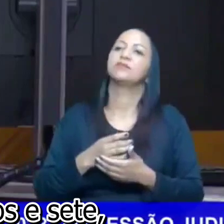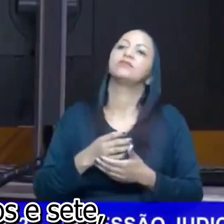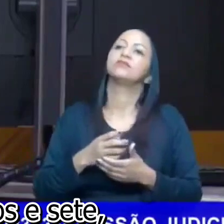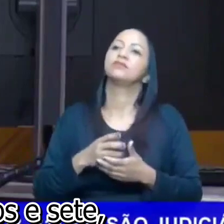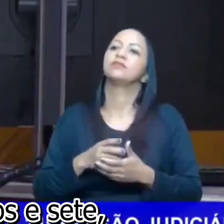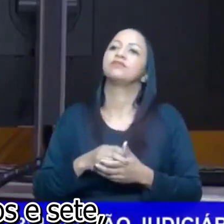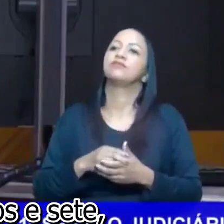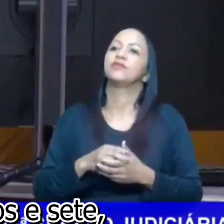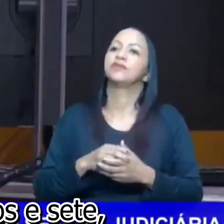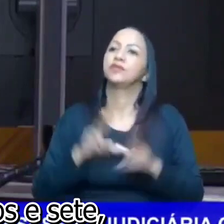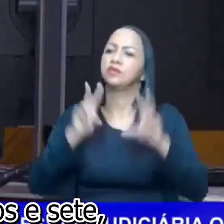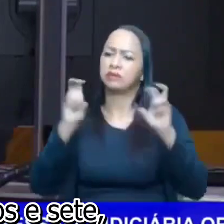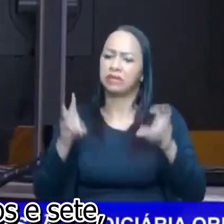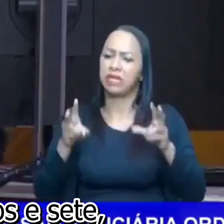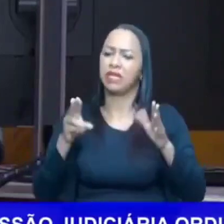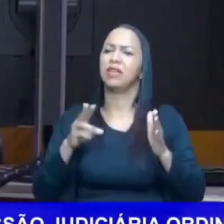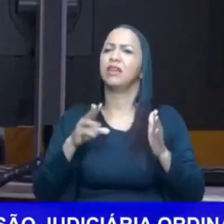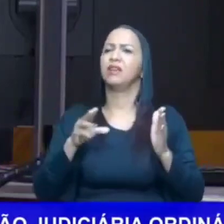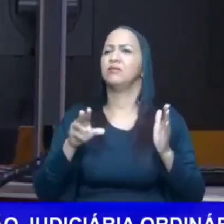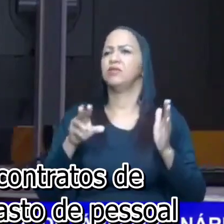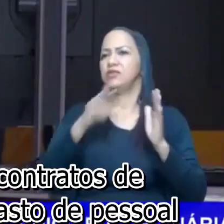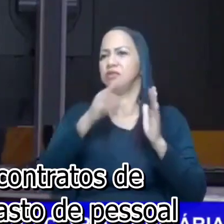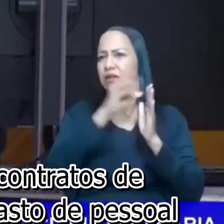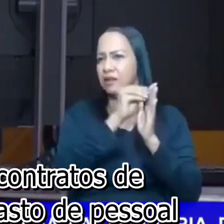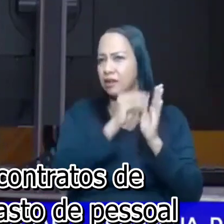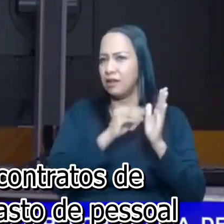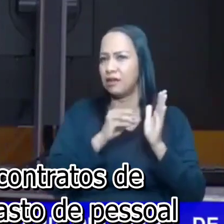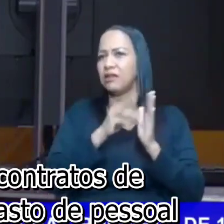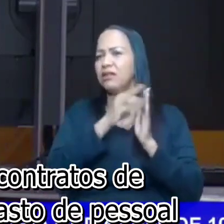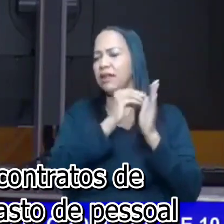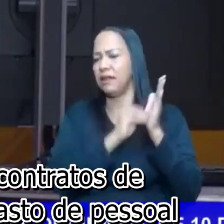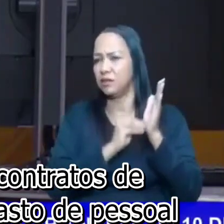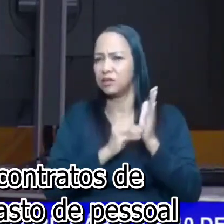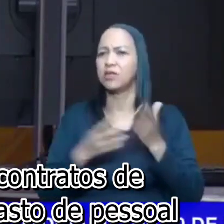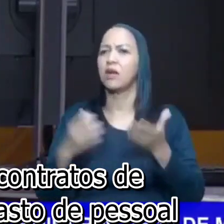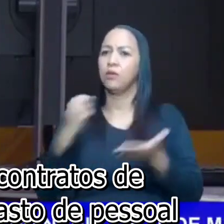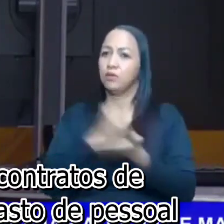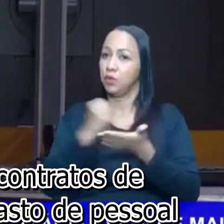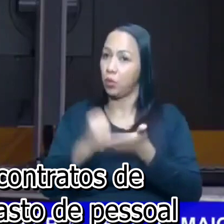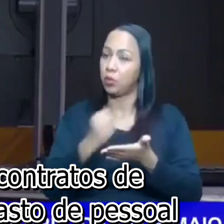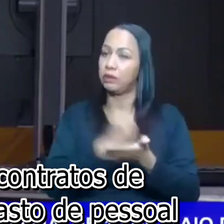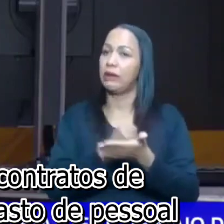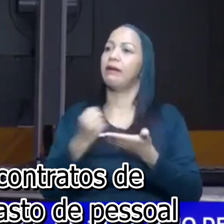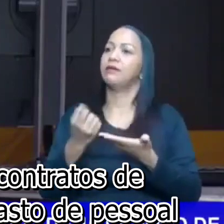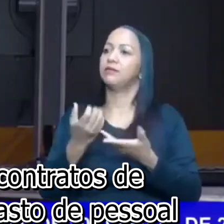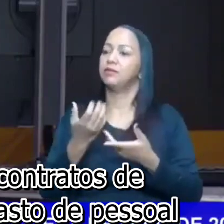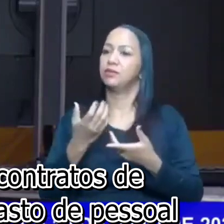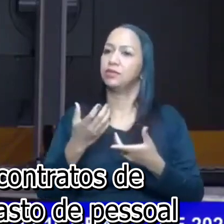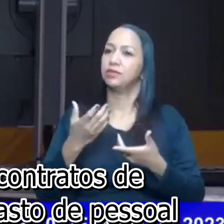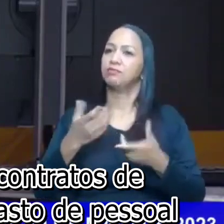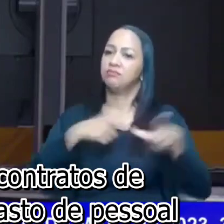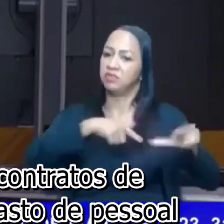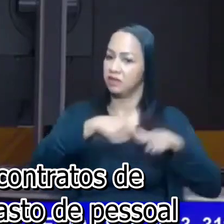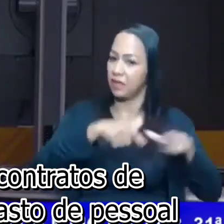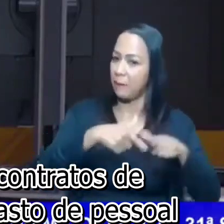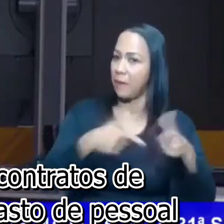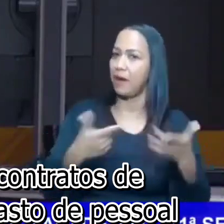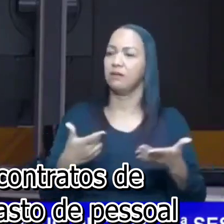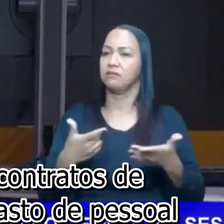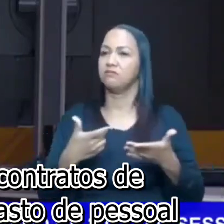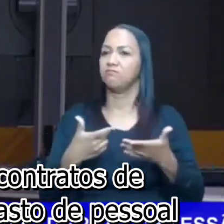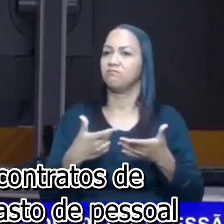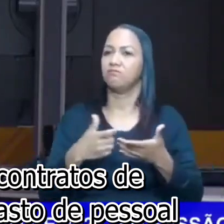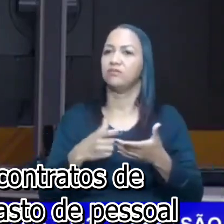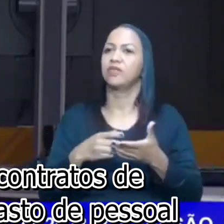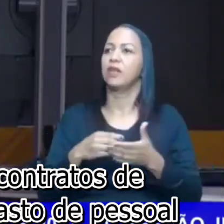Resolução 23.607, ou também por esses, mas também em razão de contratos de prestação de serviços sem